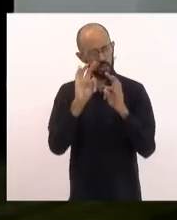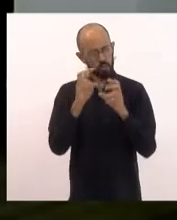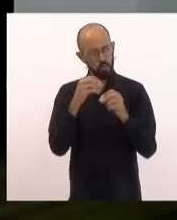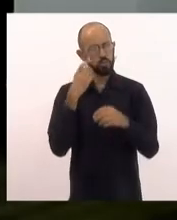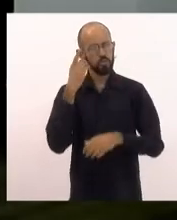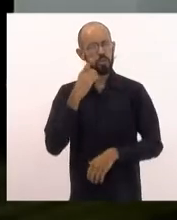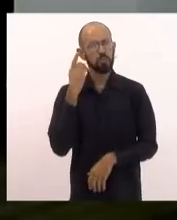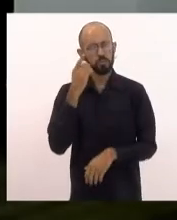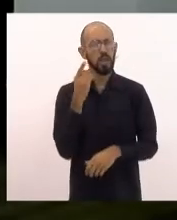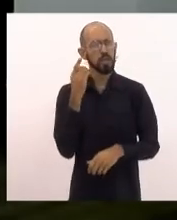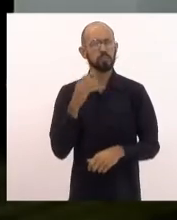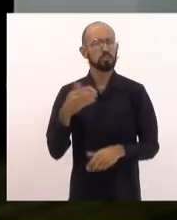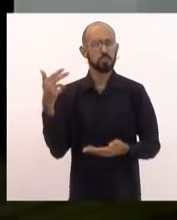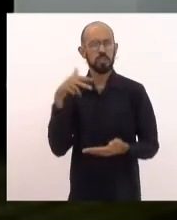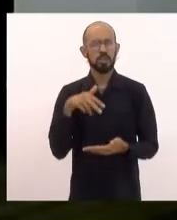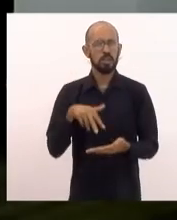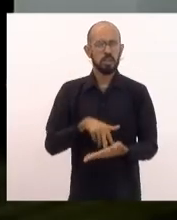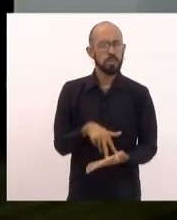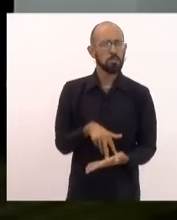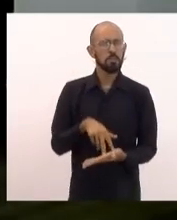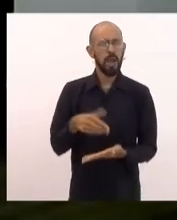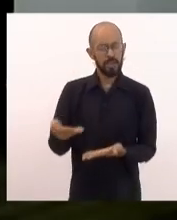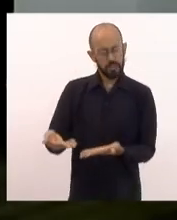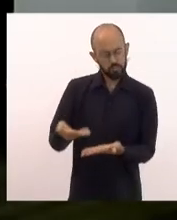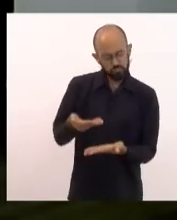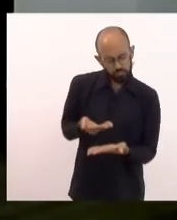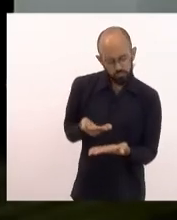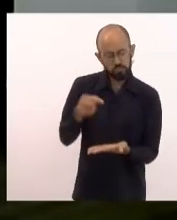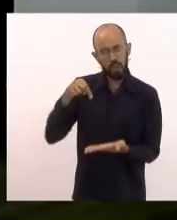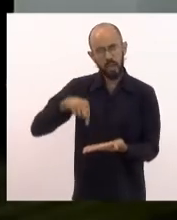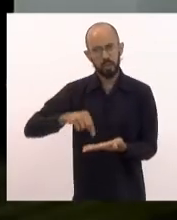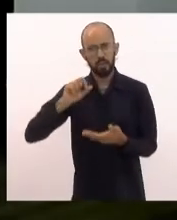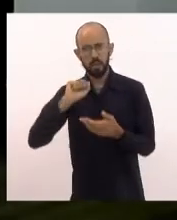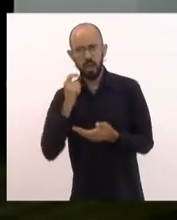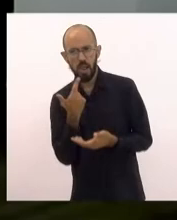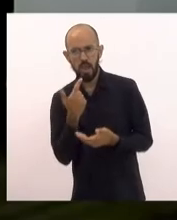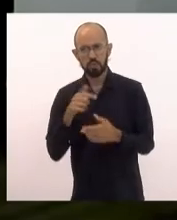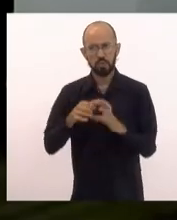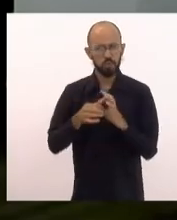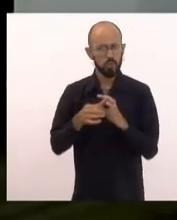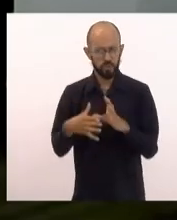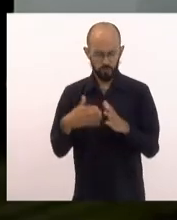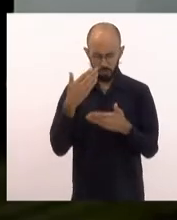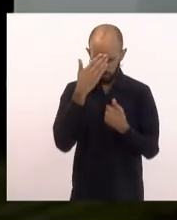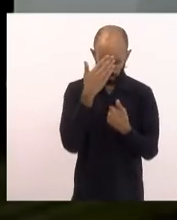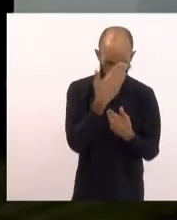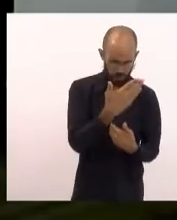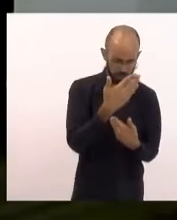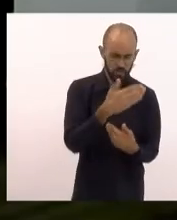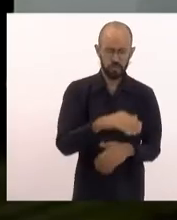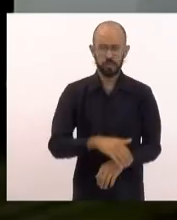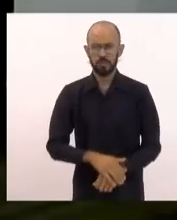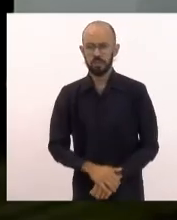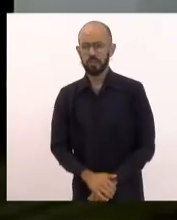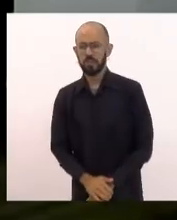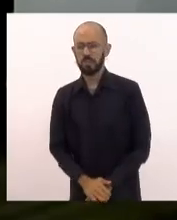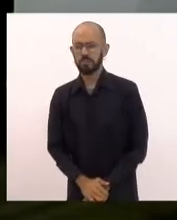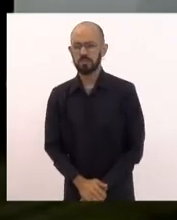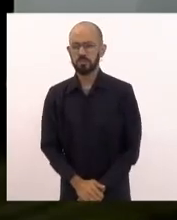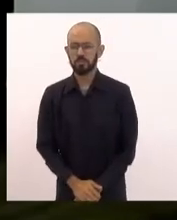deputadas por me receber assim de forma brilhante aqui na LERJ. Estou à disposição. Obrigado.